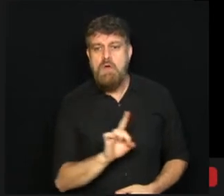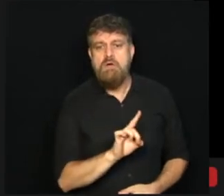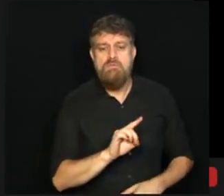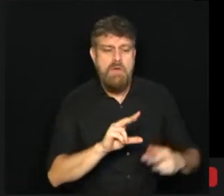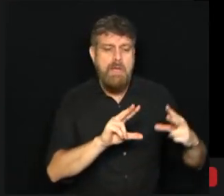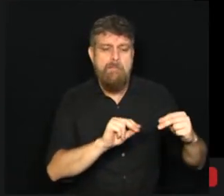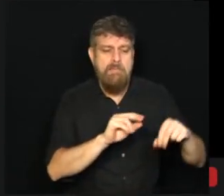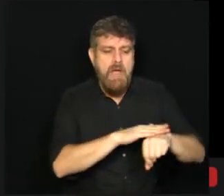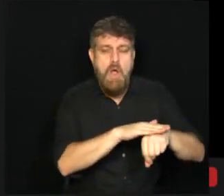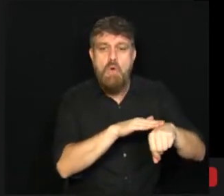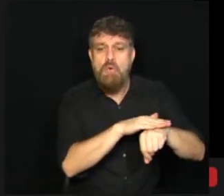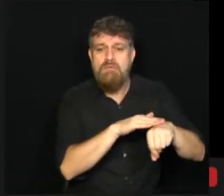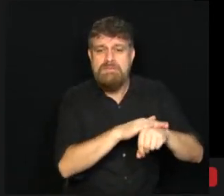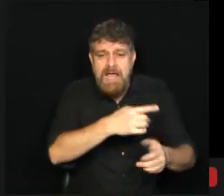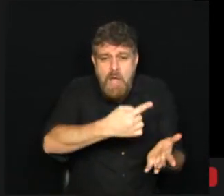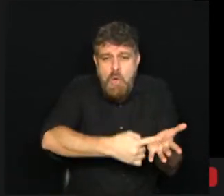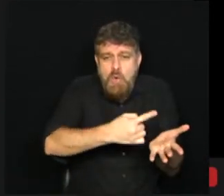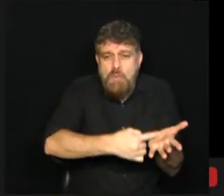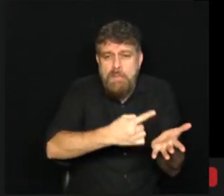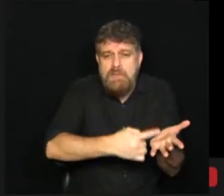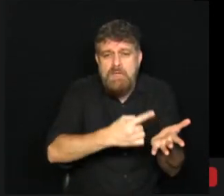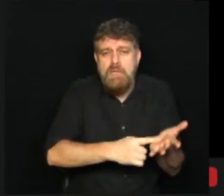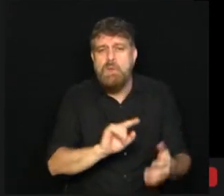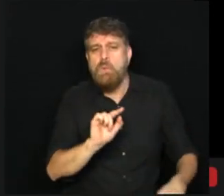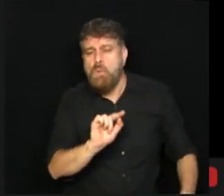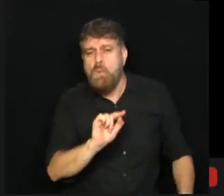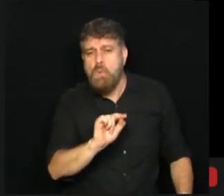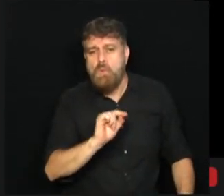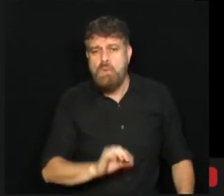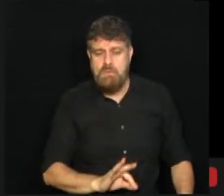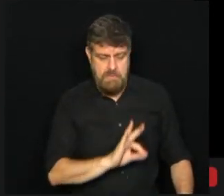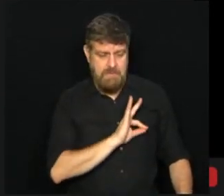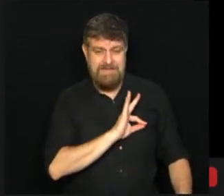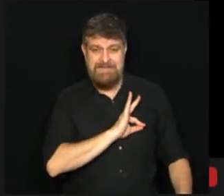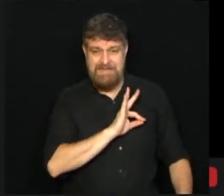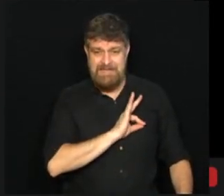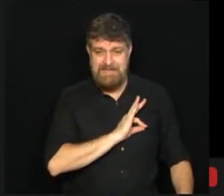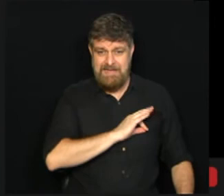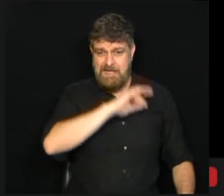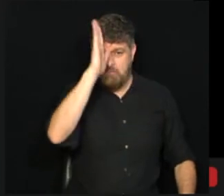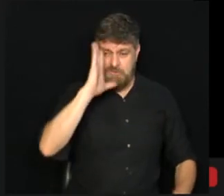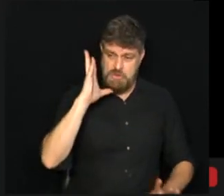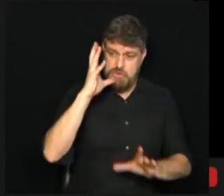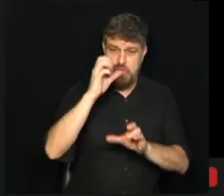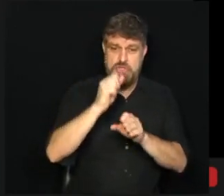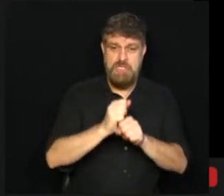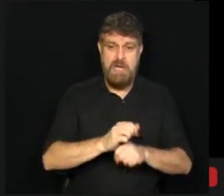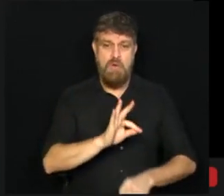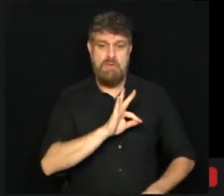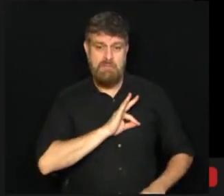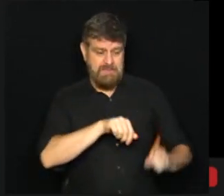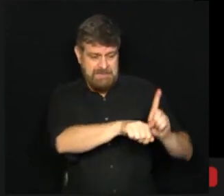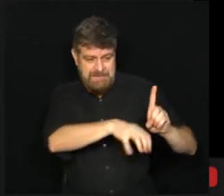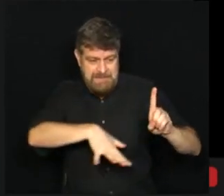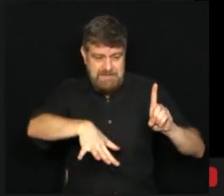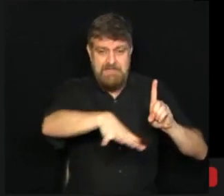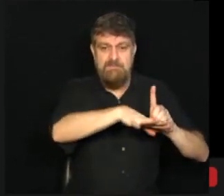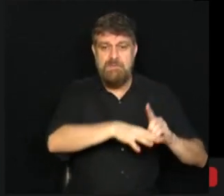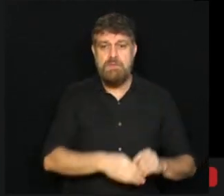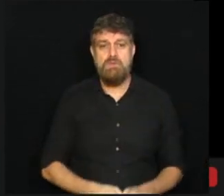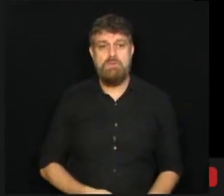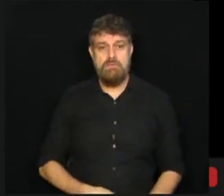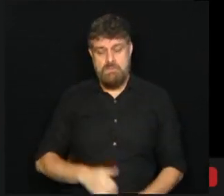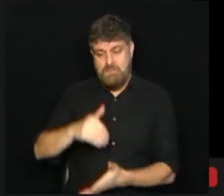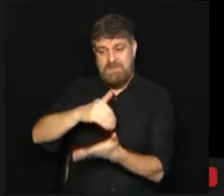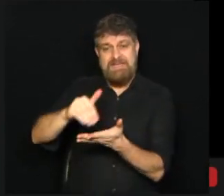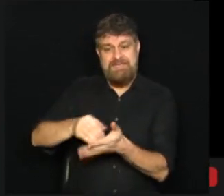tenho agenda marcada com o delegado-geral da Polícia Civil, tenho agenda marcada com o secretário de Justiça, com o secretário